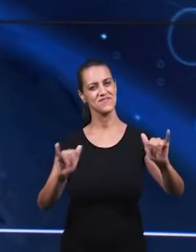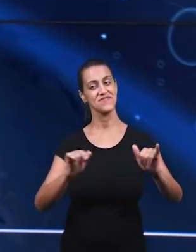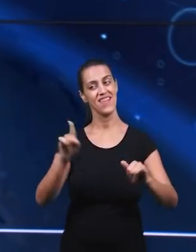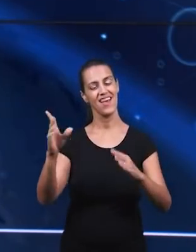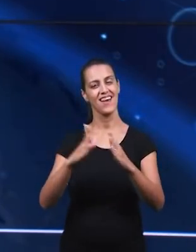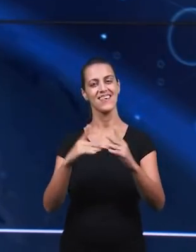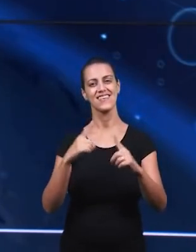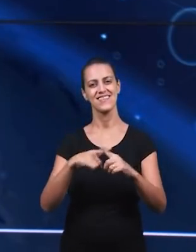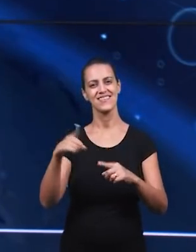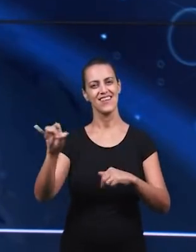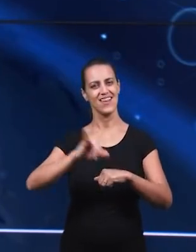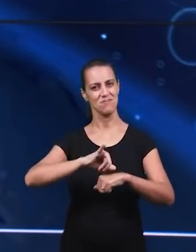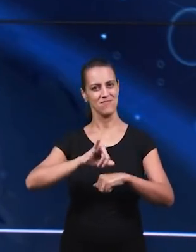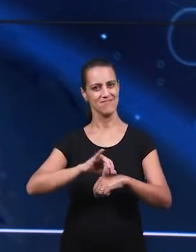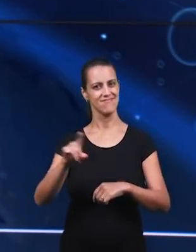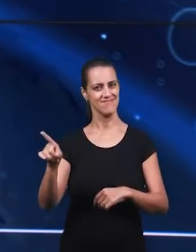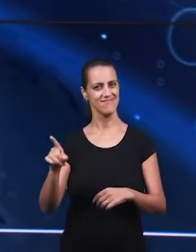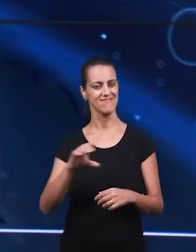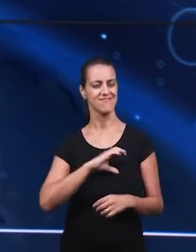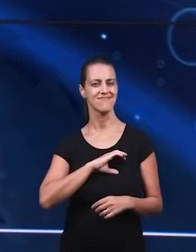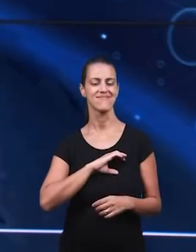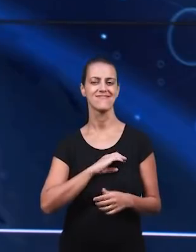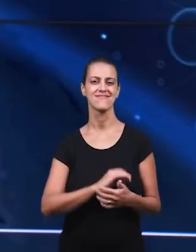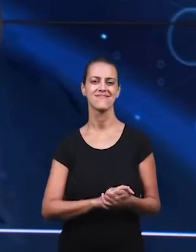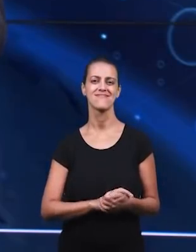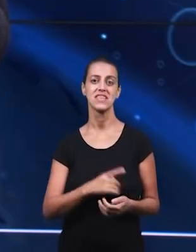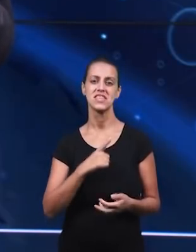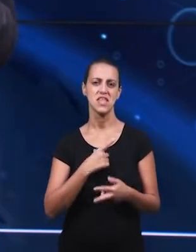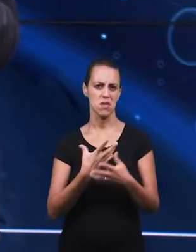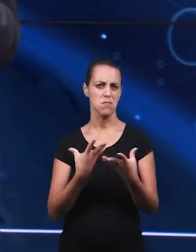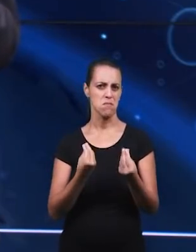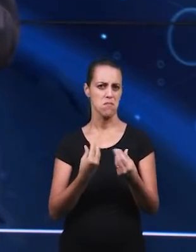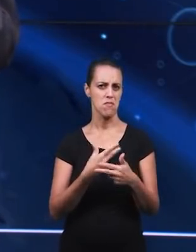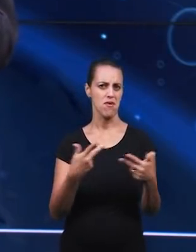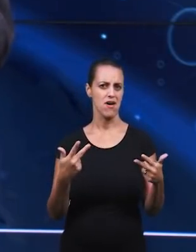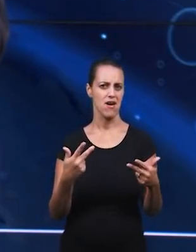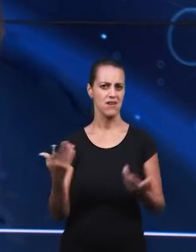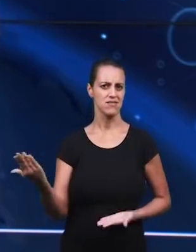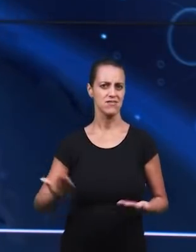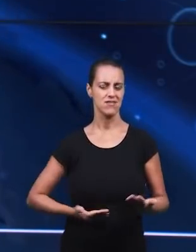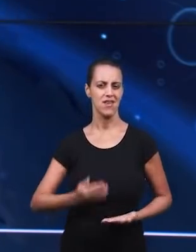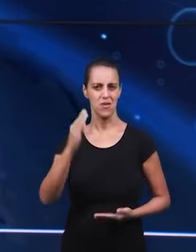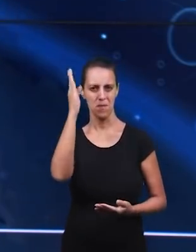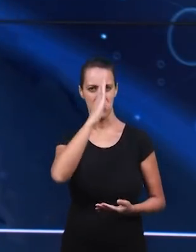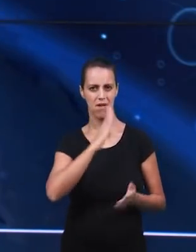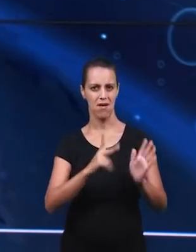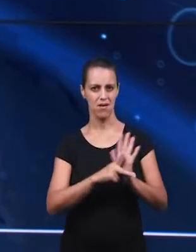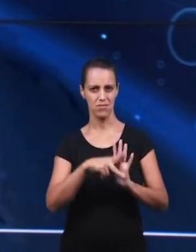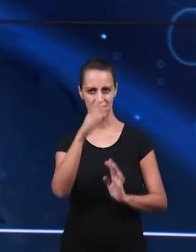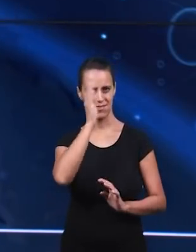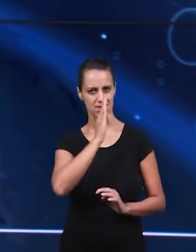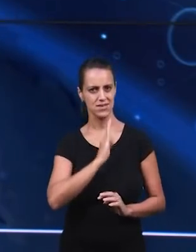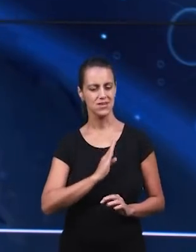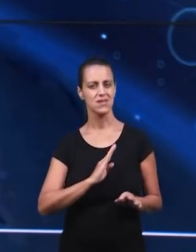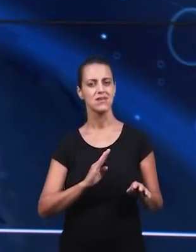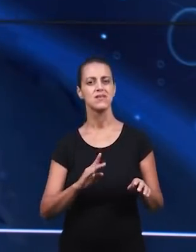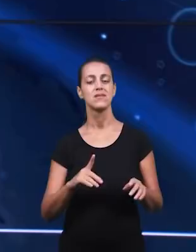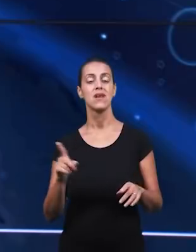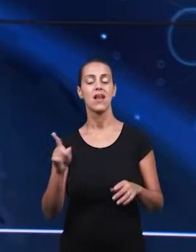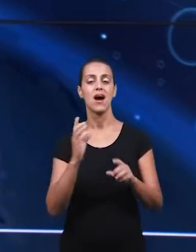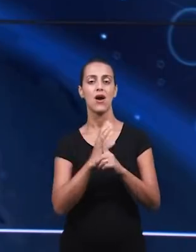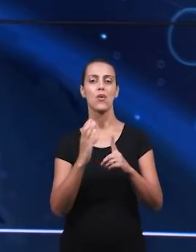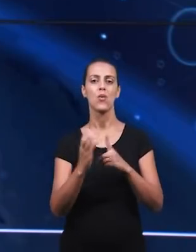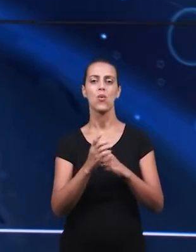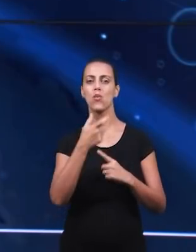igreja de Ottawa é composta também de vários irmãos brasileiros, também canadenses, e os cultos ali são feitos em